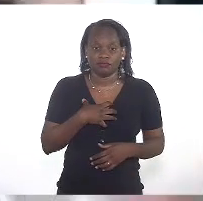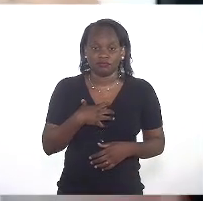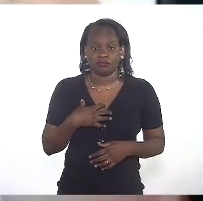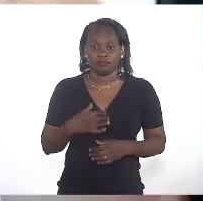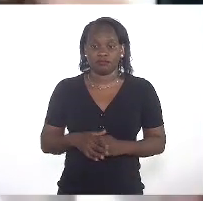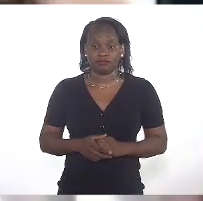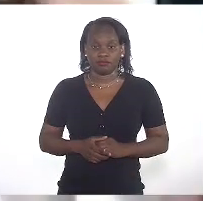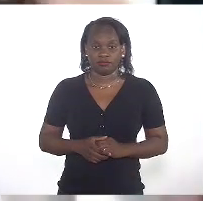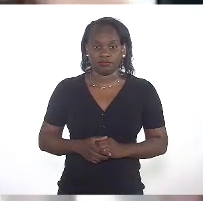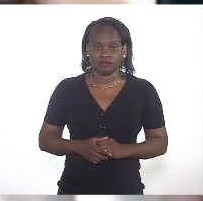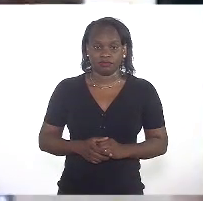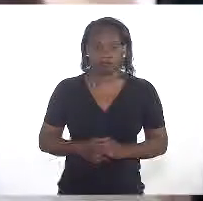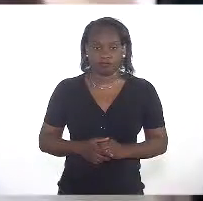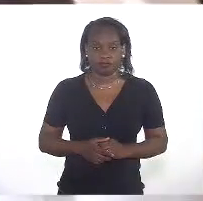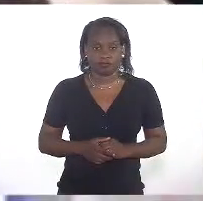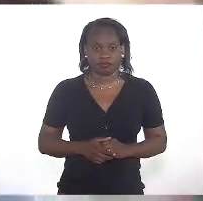sento